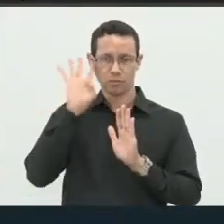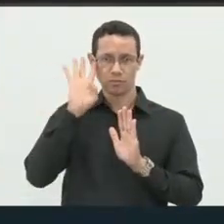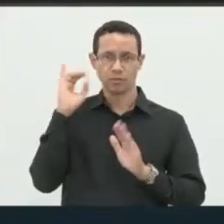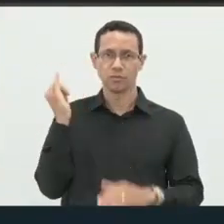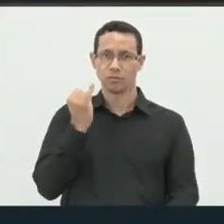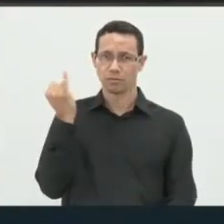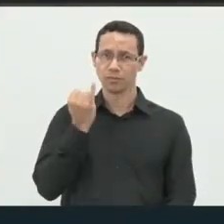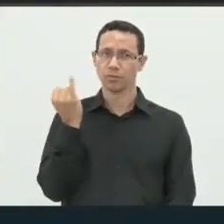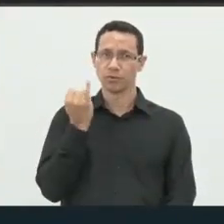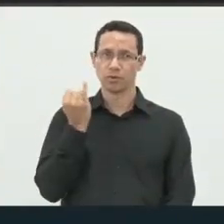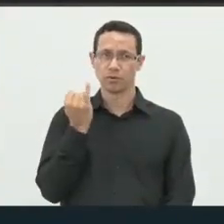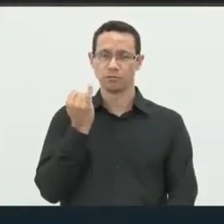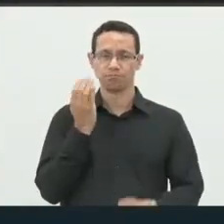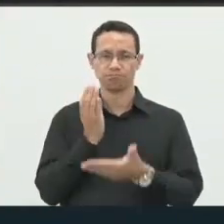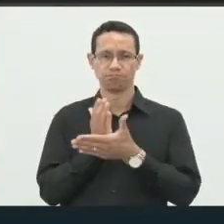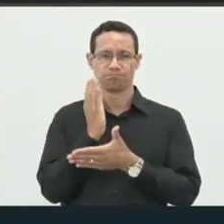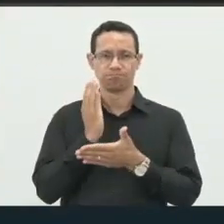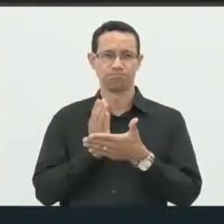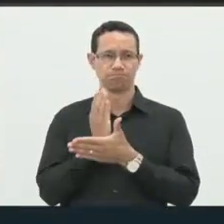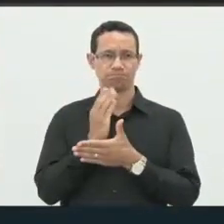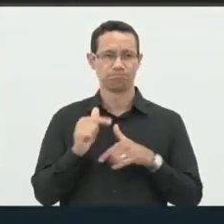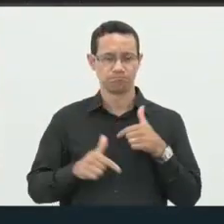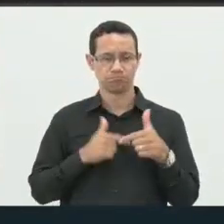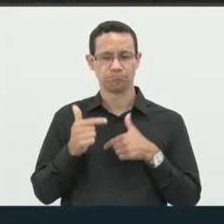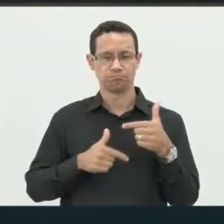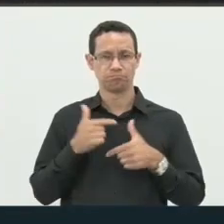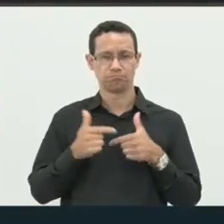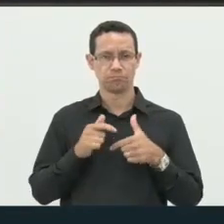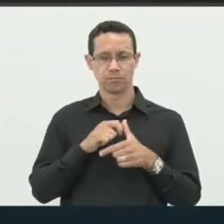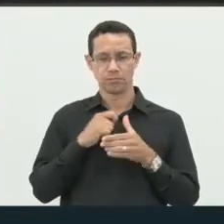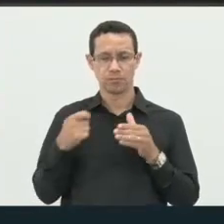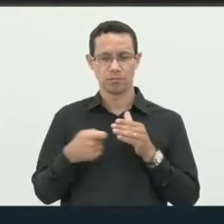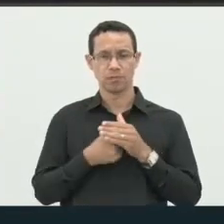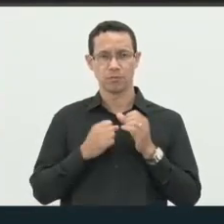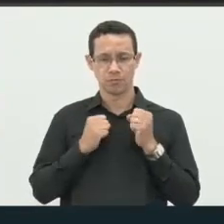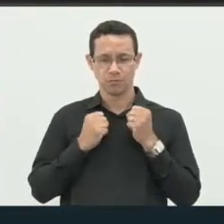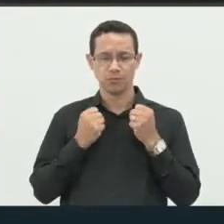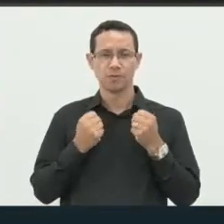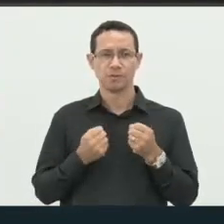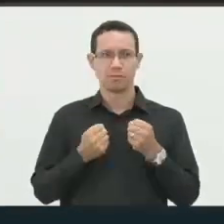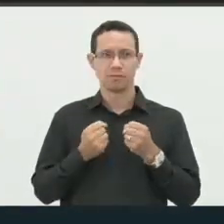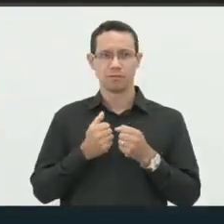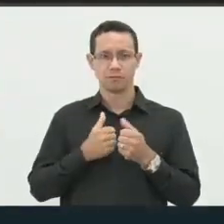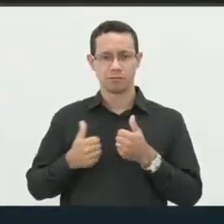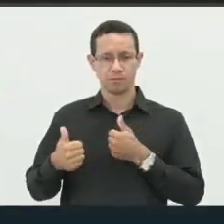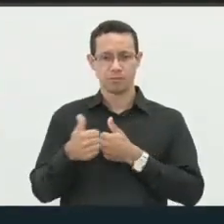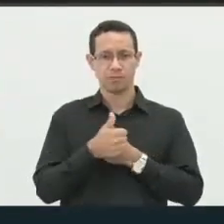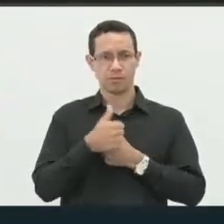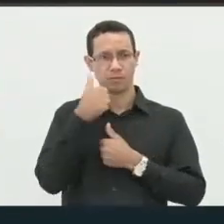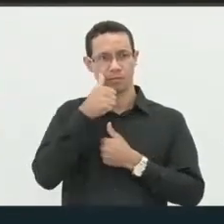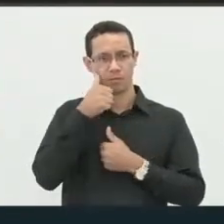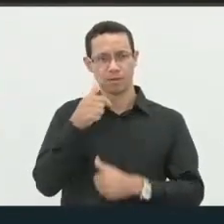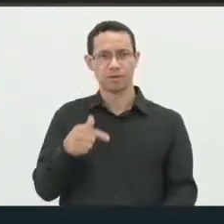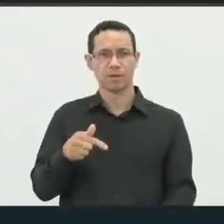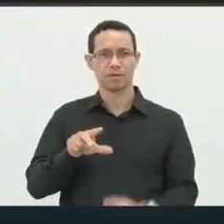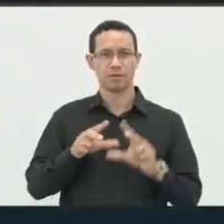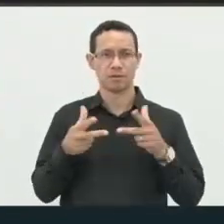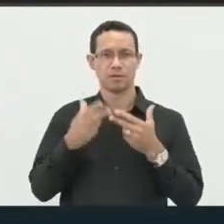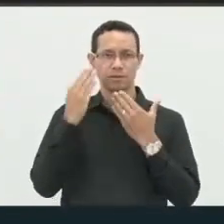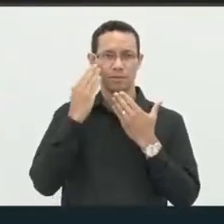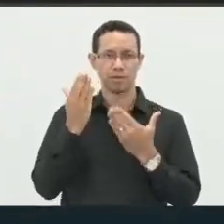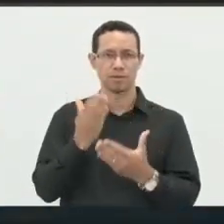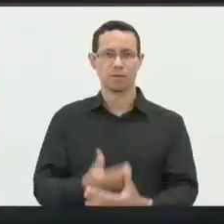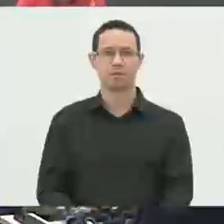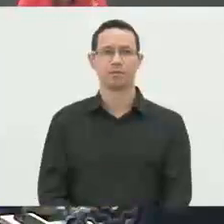para poder validar o trabalho dessa procuradoria que está sendo protagonizado por essa Sete Mulheres aqui na casa muito obrigada